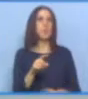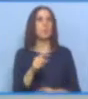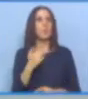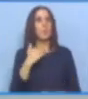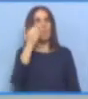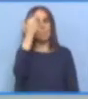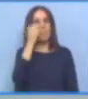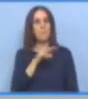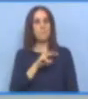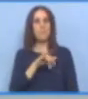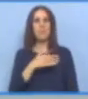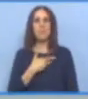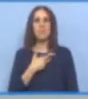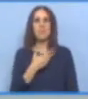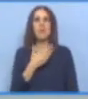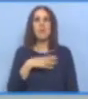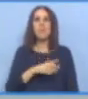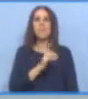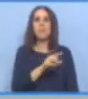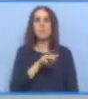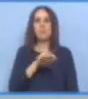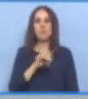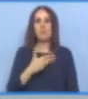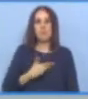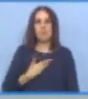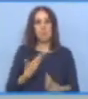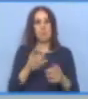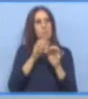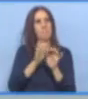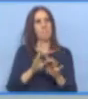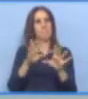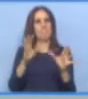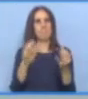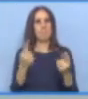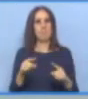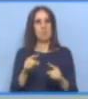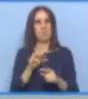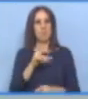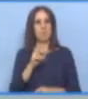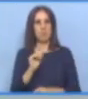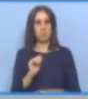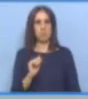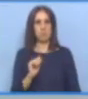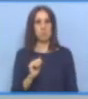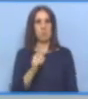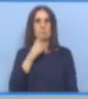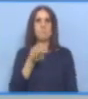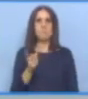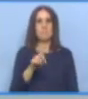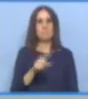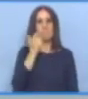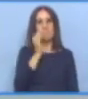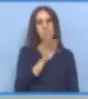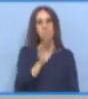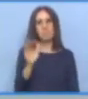O que é que se pretende com este Mind que está agora a ser lançado pela Caritas, novamente chamando a atenção